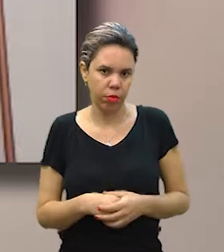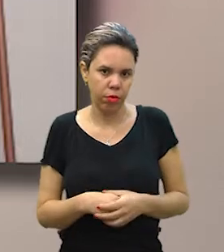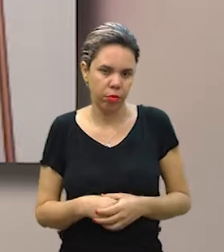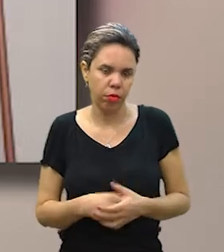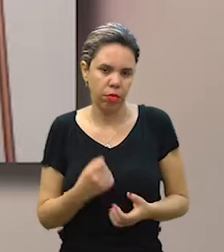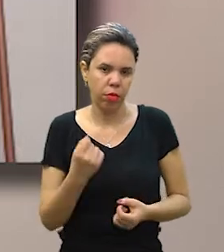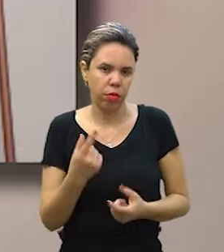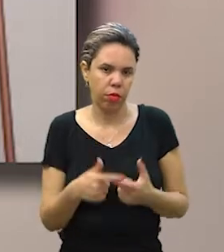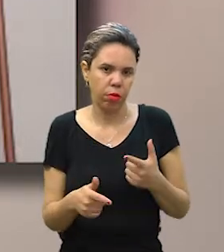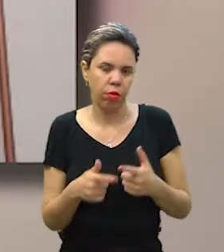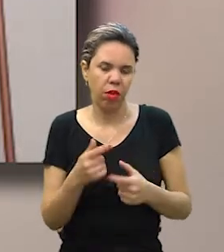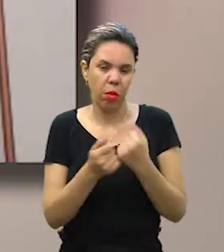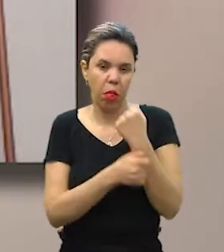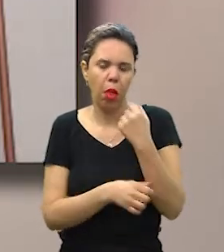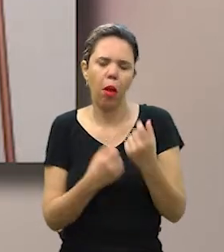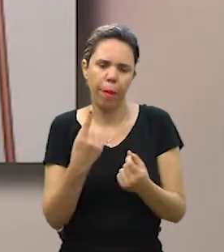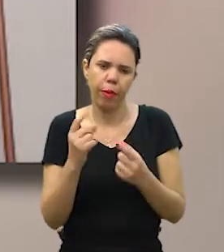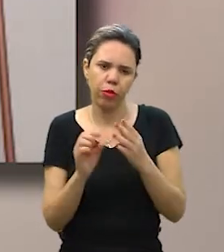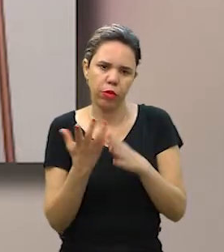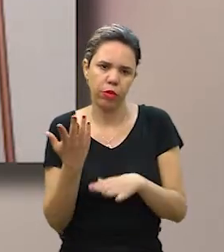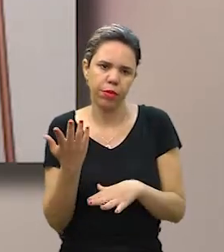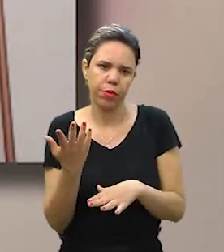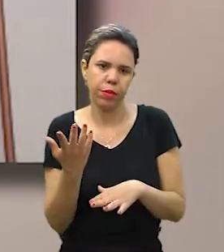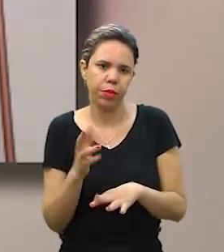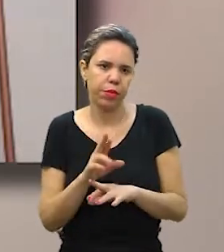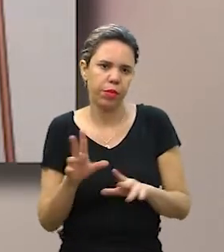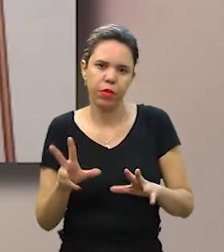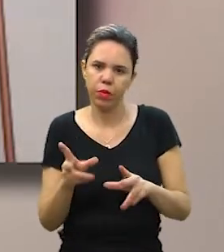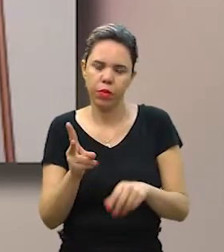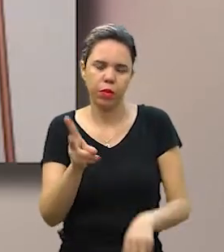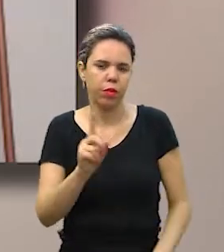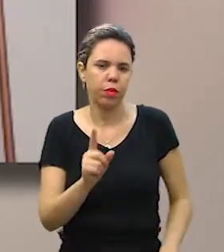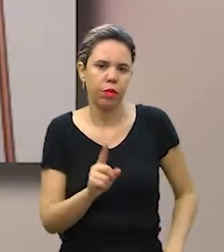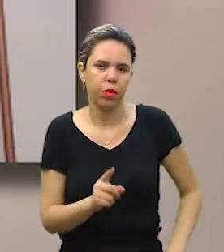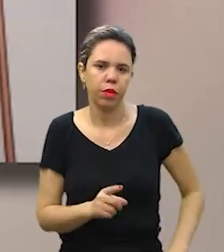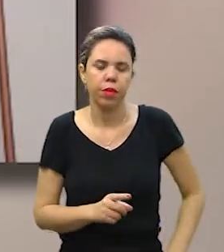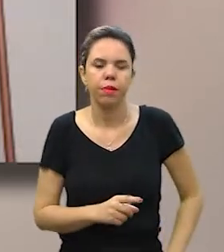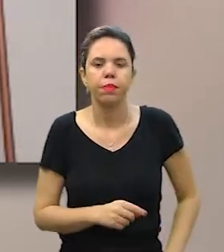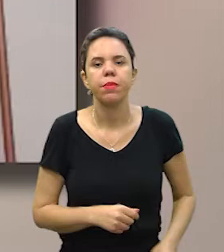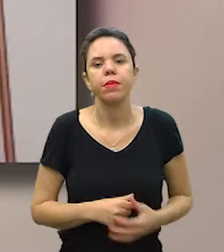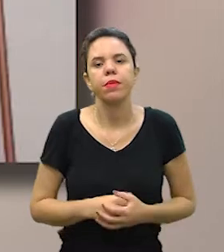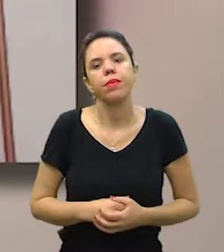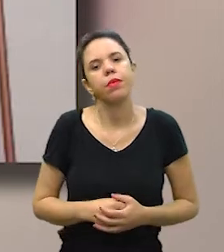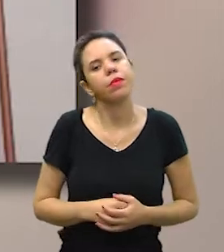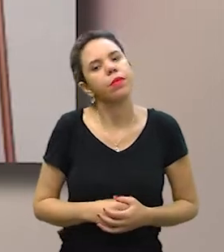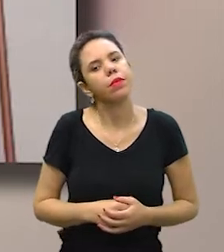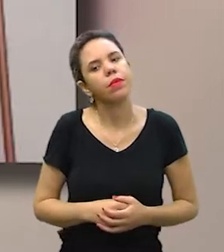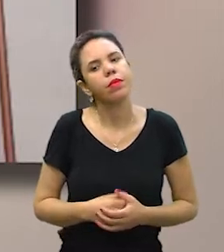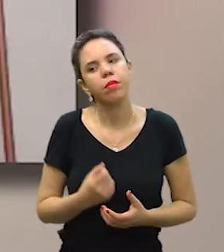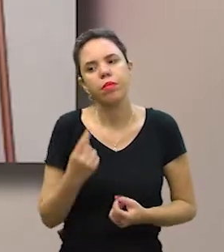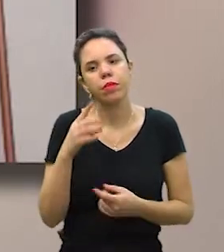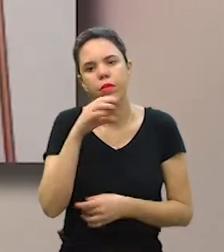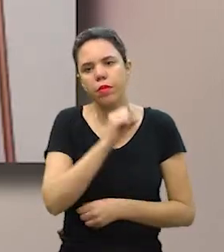alguns episódios, digamos, de diarreia, pode, mas não é persistente, né? É tudo muito rápido.